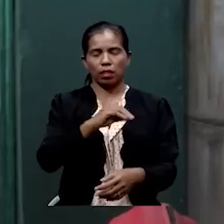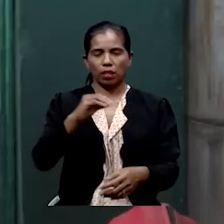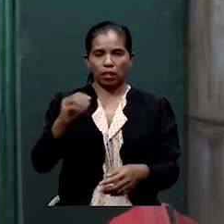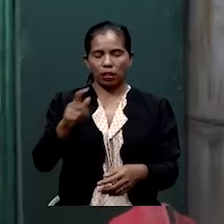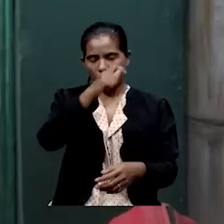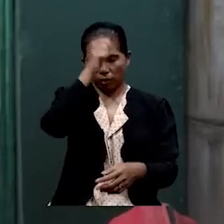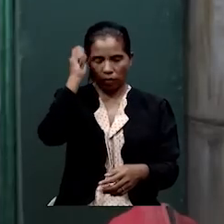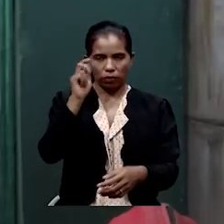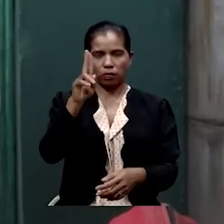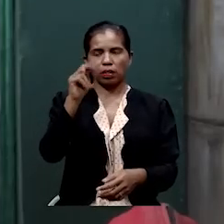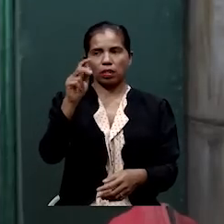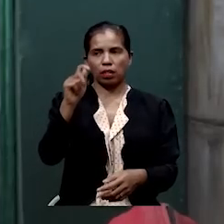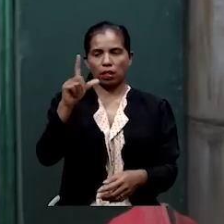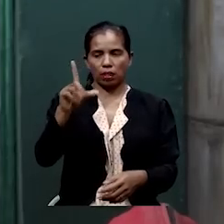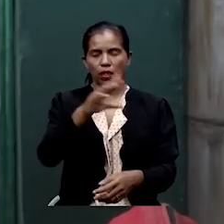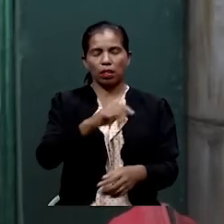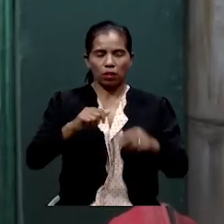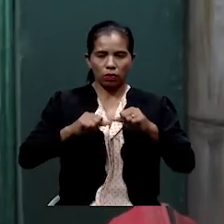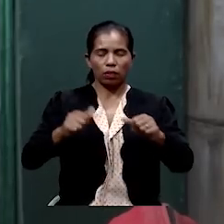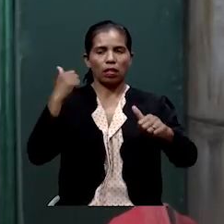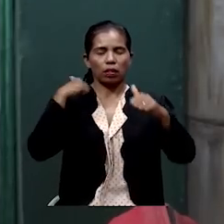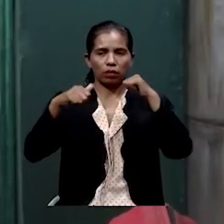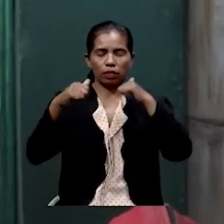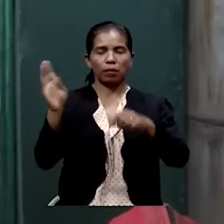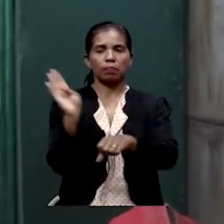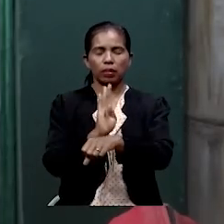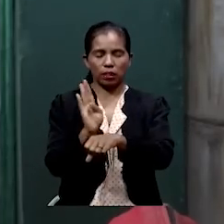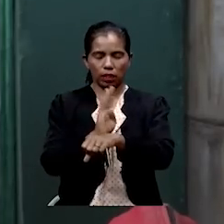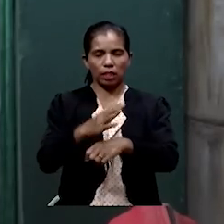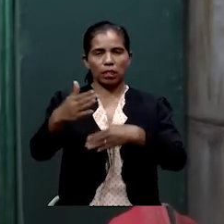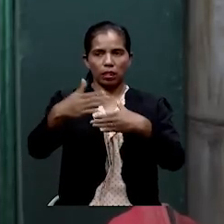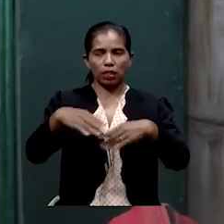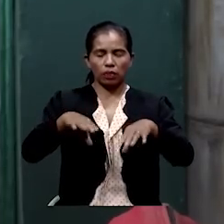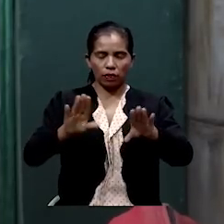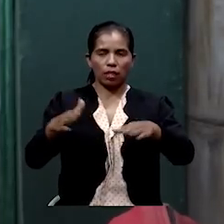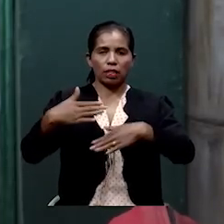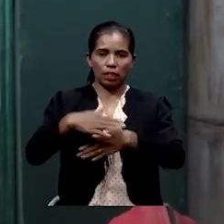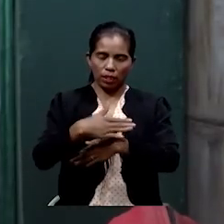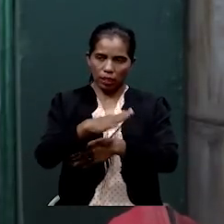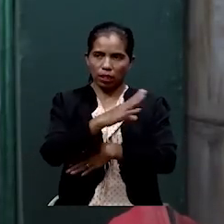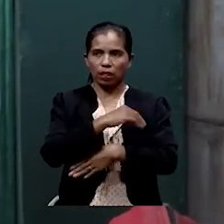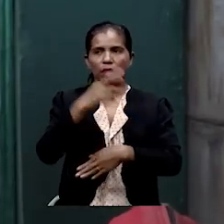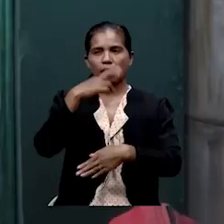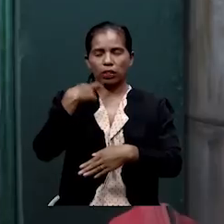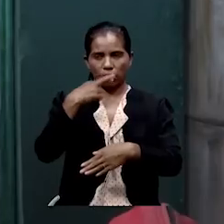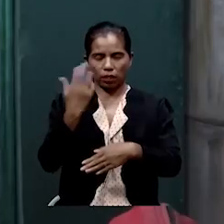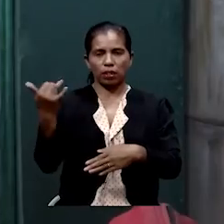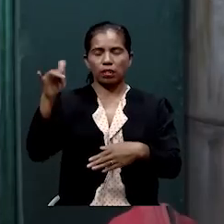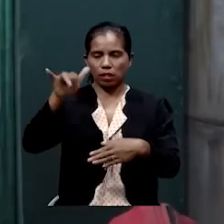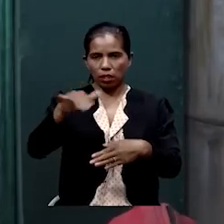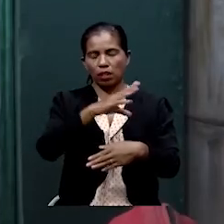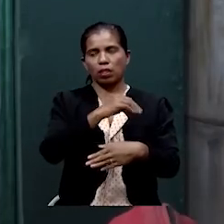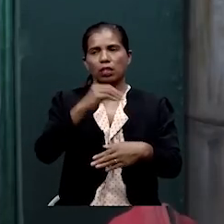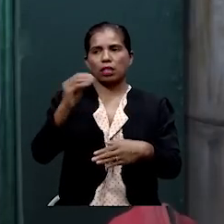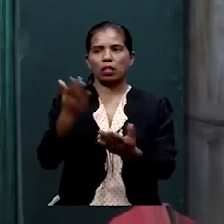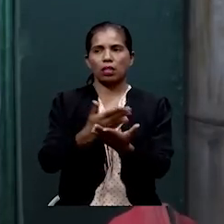UNITEL, nebe continua ho atividade negosiki, hane sanfan ikan, ba restaurante Sira, nomos